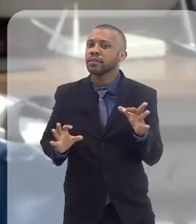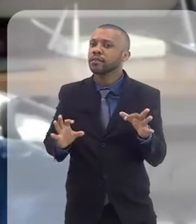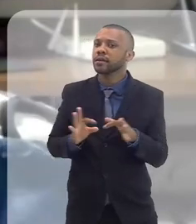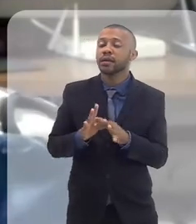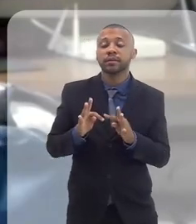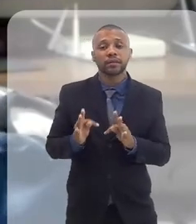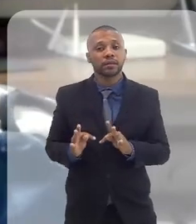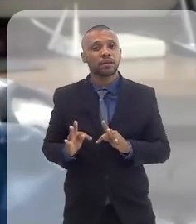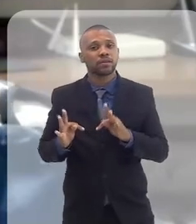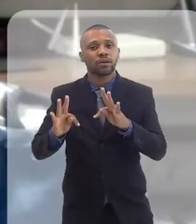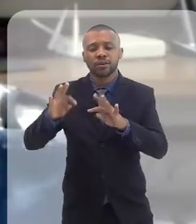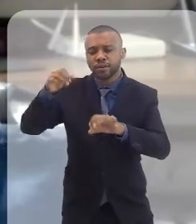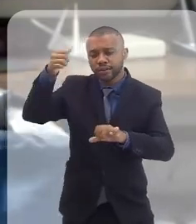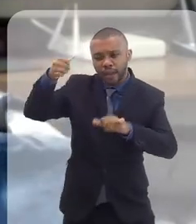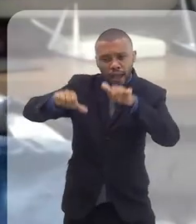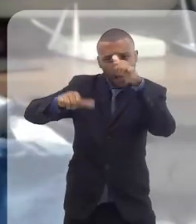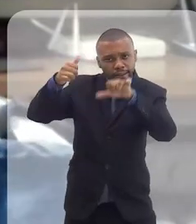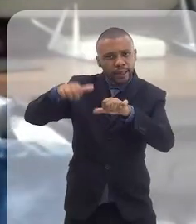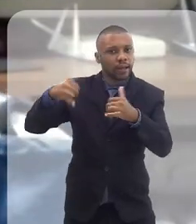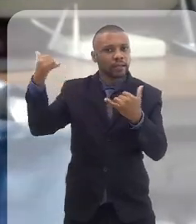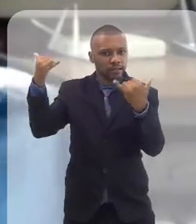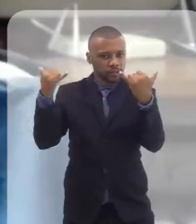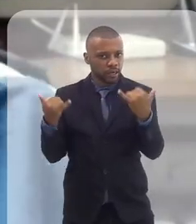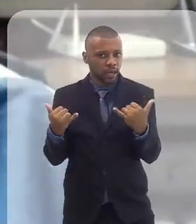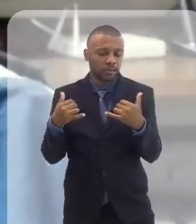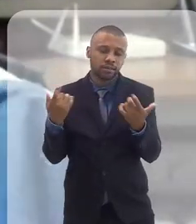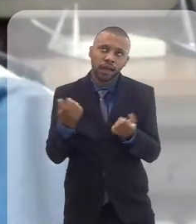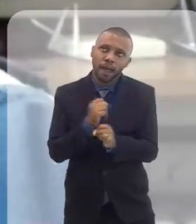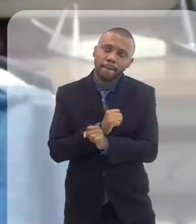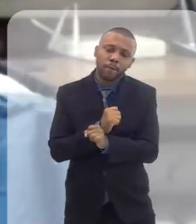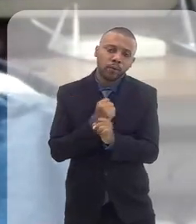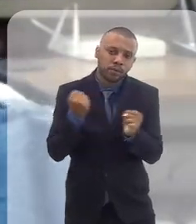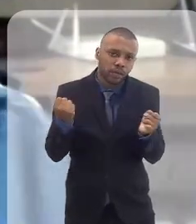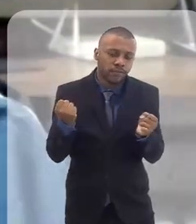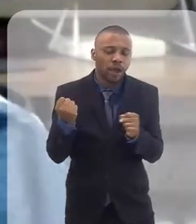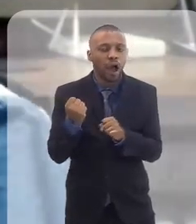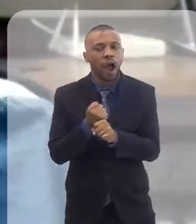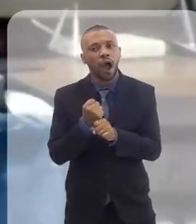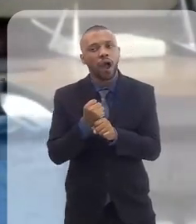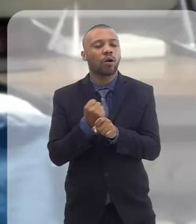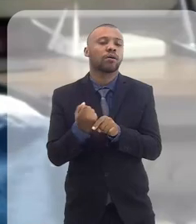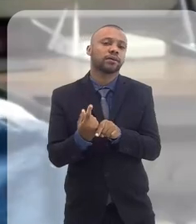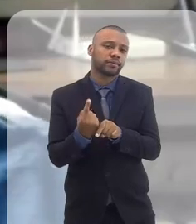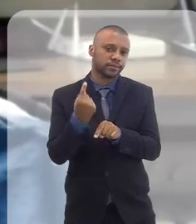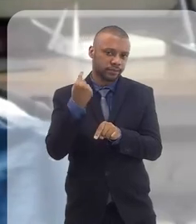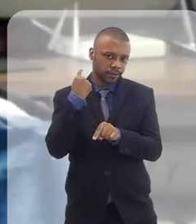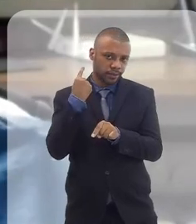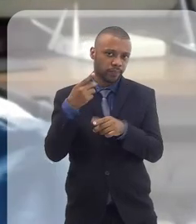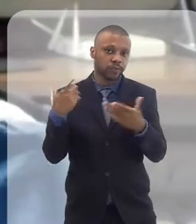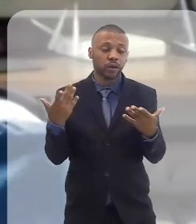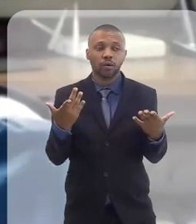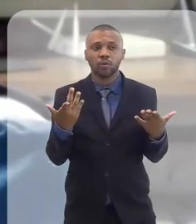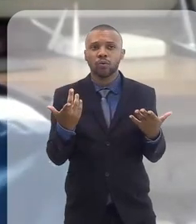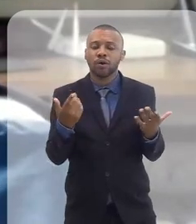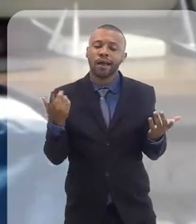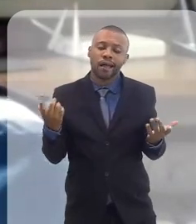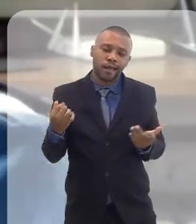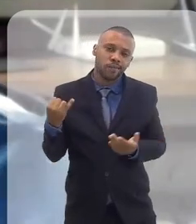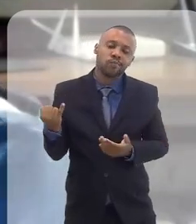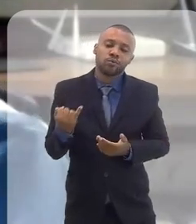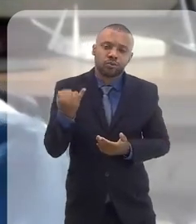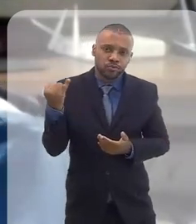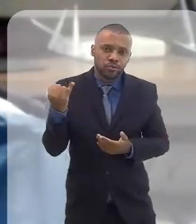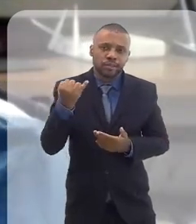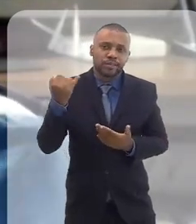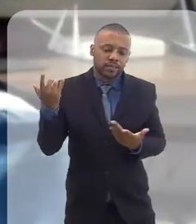tecnologia de análise de dados, que não seria possível alguns anos atrás. Então, é